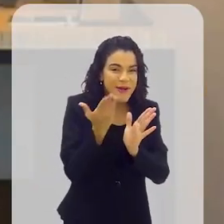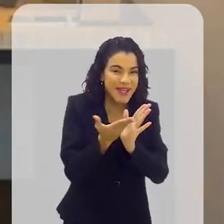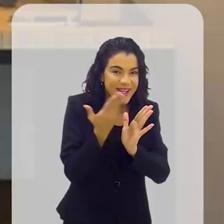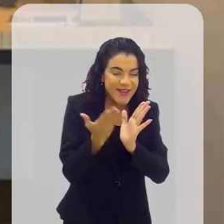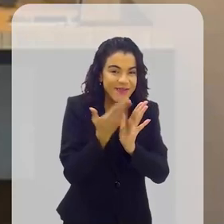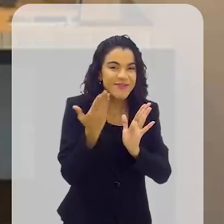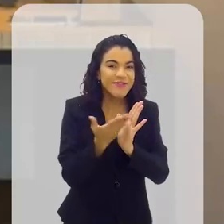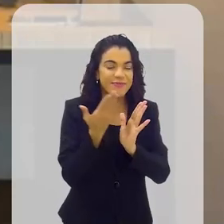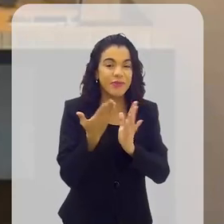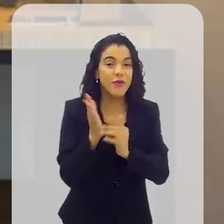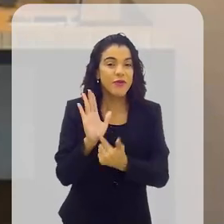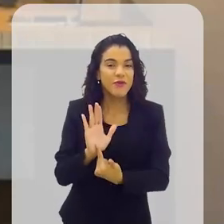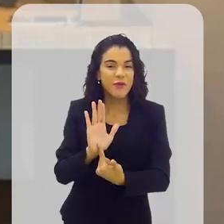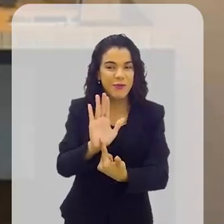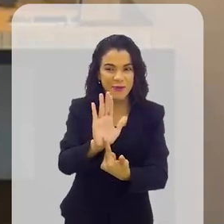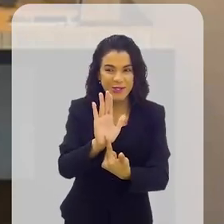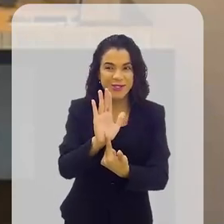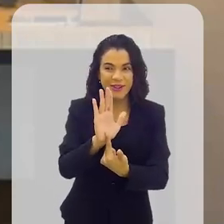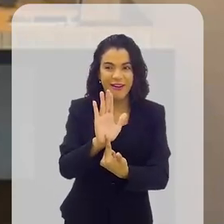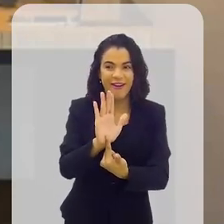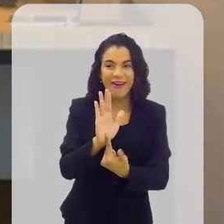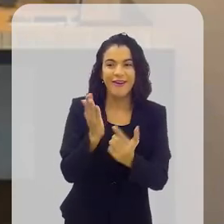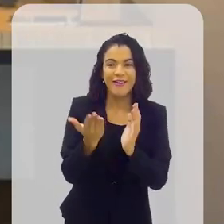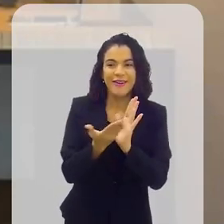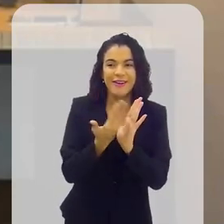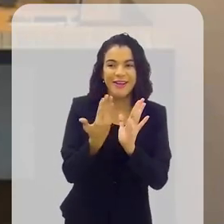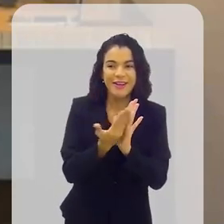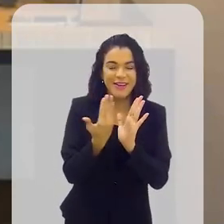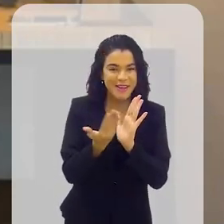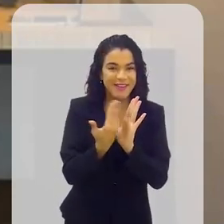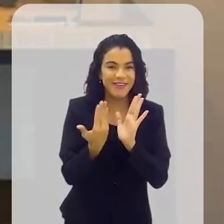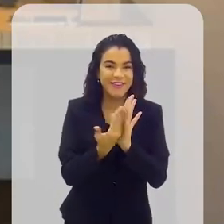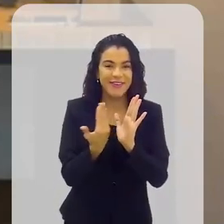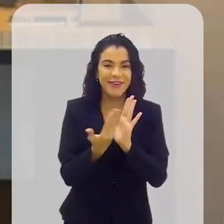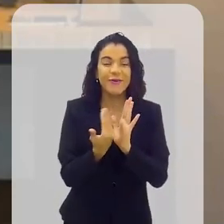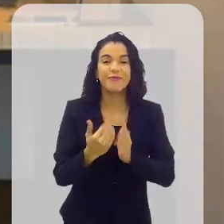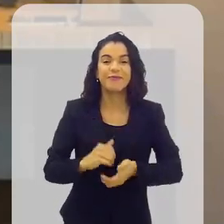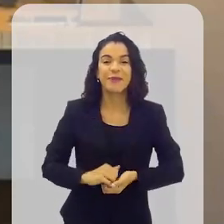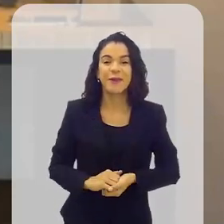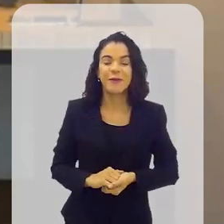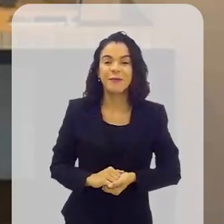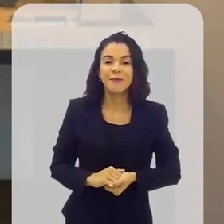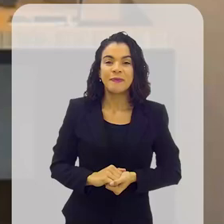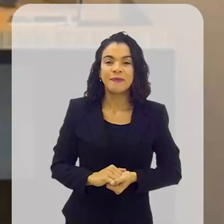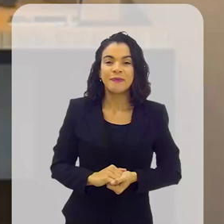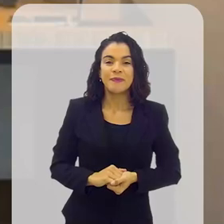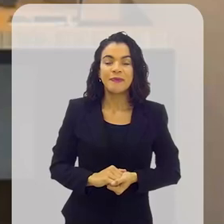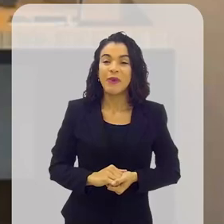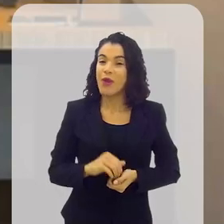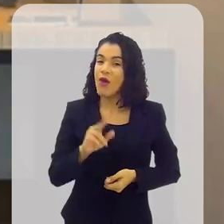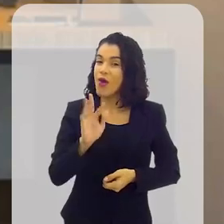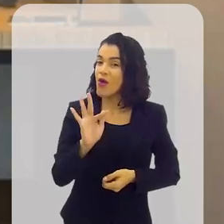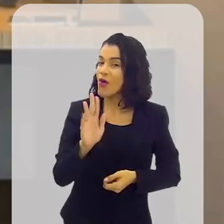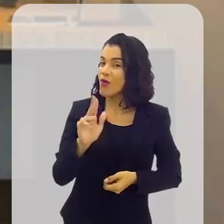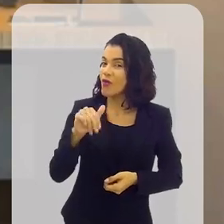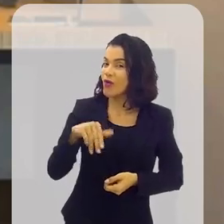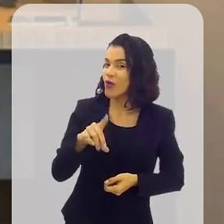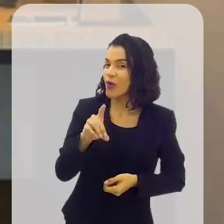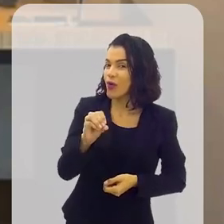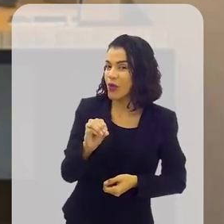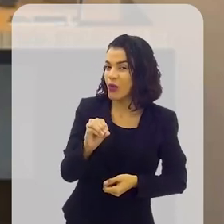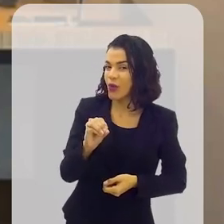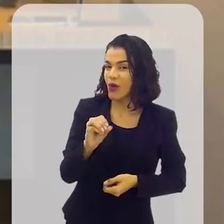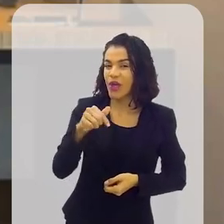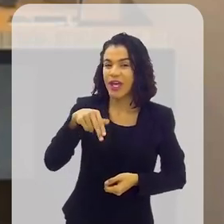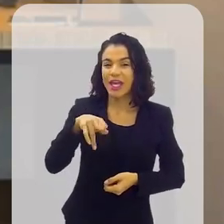o seu livro, eu vou mostrar aqui. Depois a gente vai mostrar mais uma vez O Fundo de